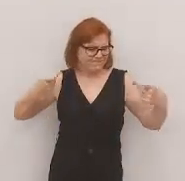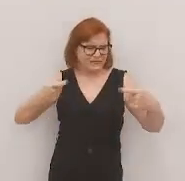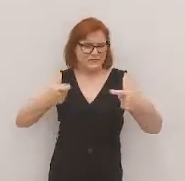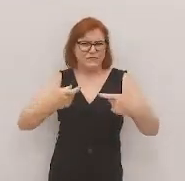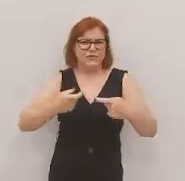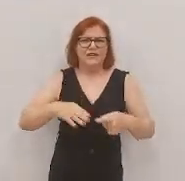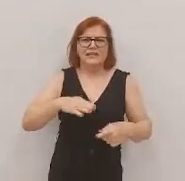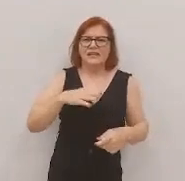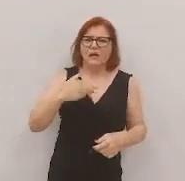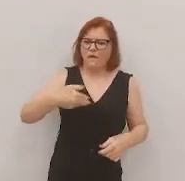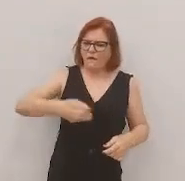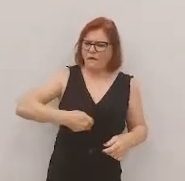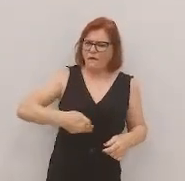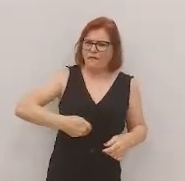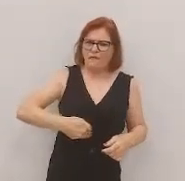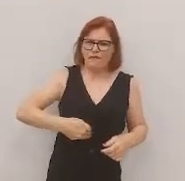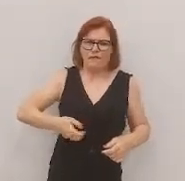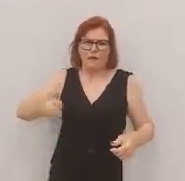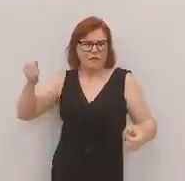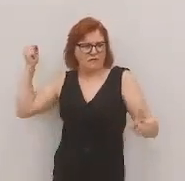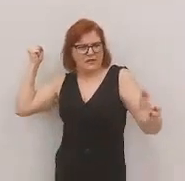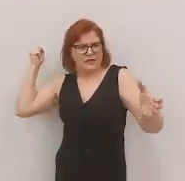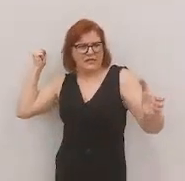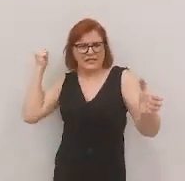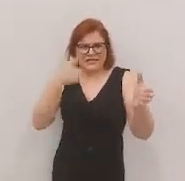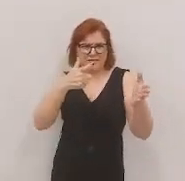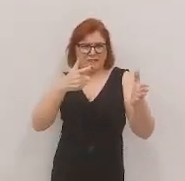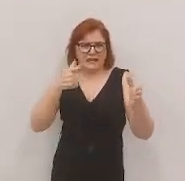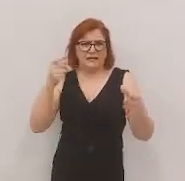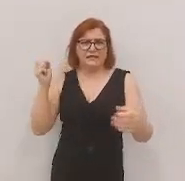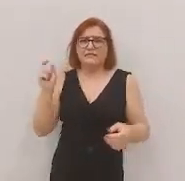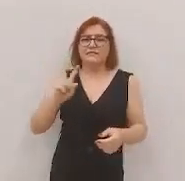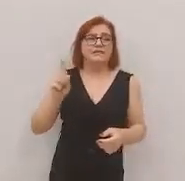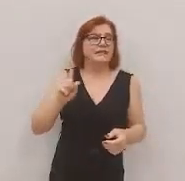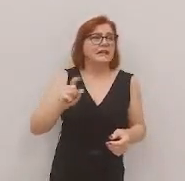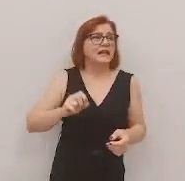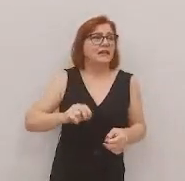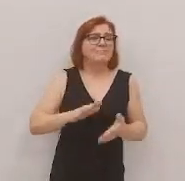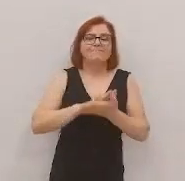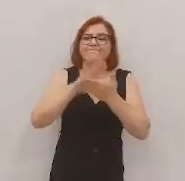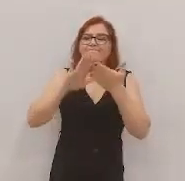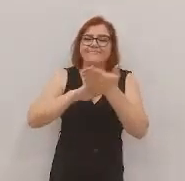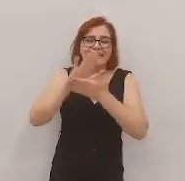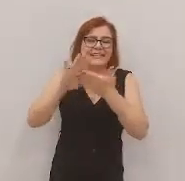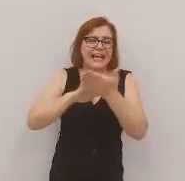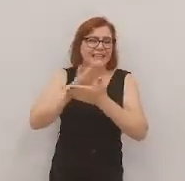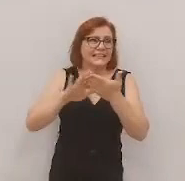fome? Ou espada? Ou perigo? Irmãos,